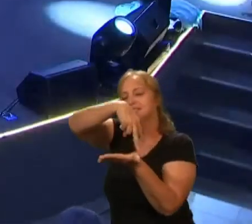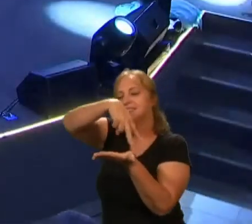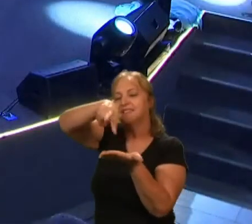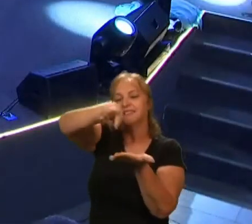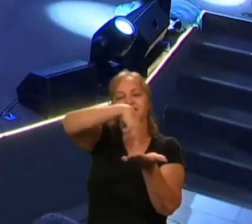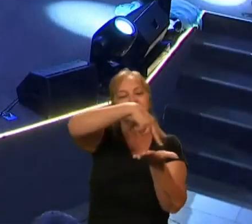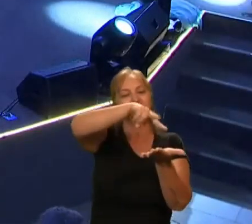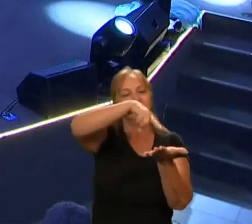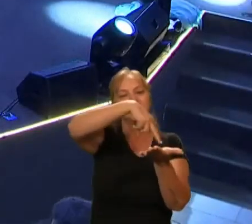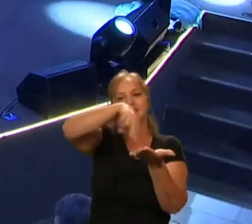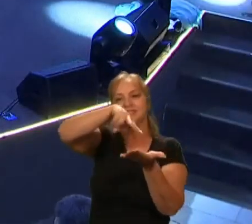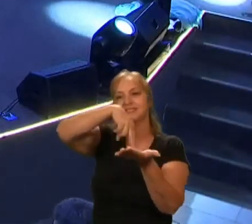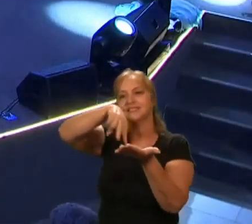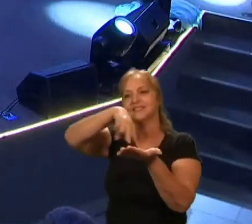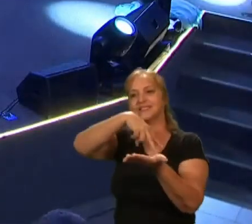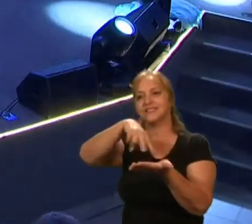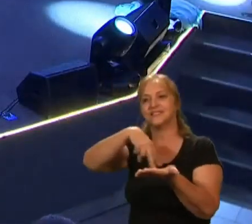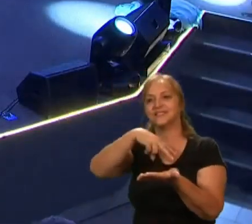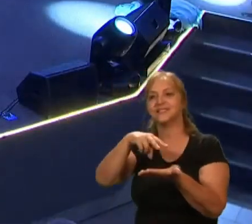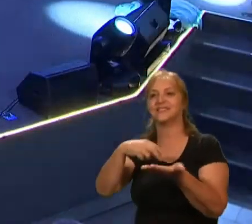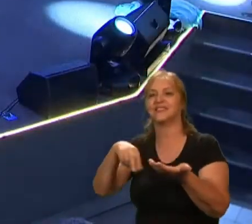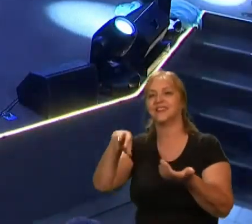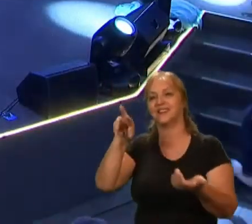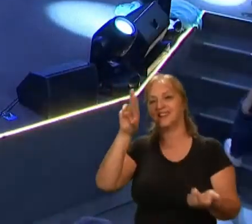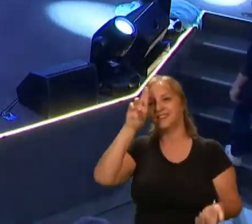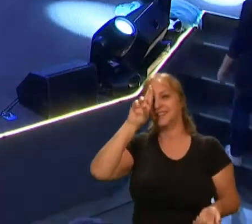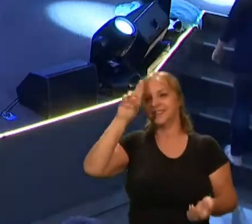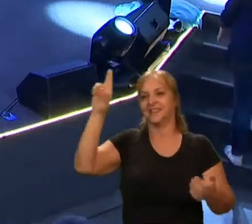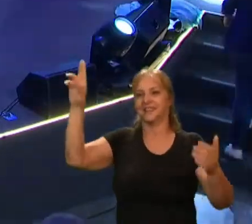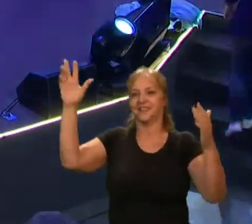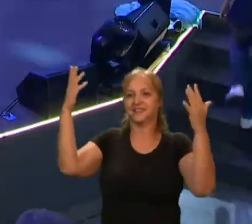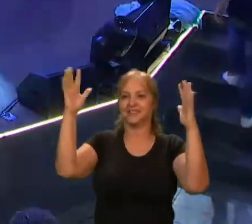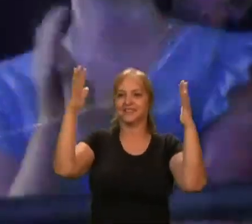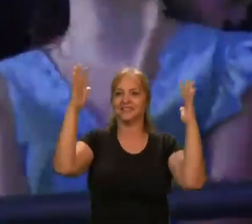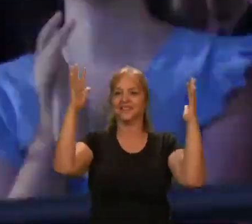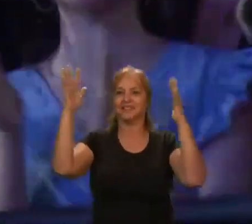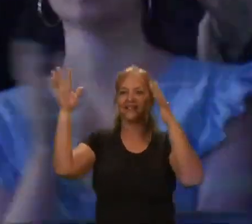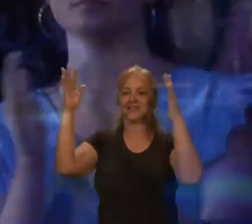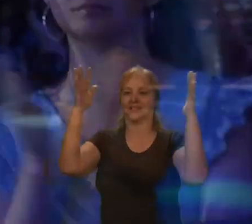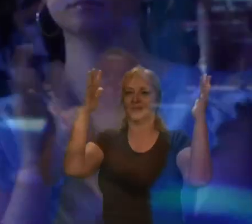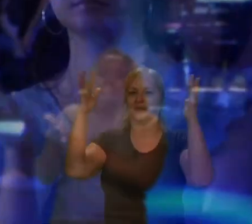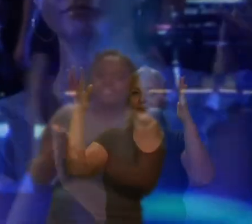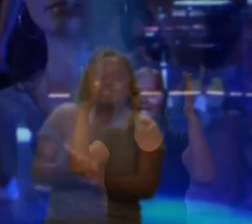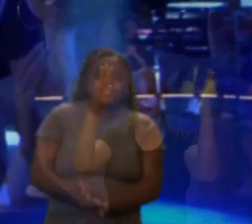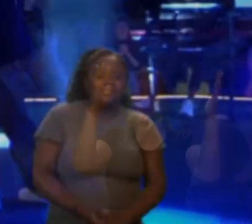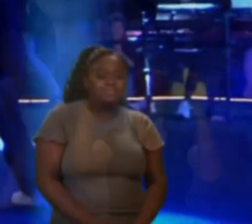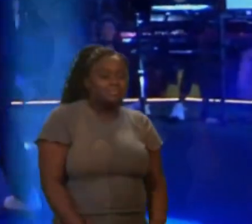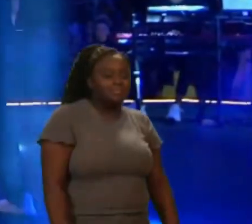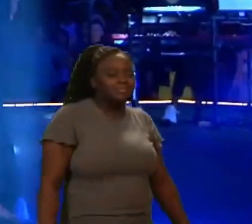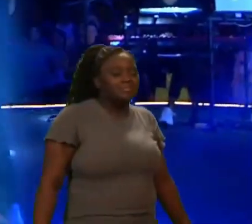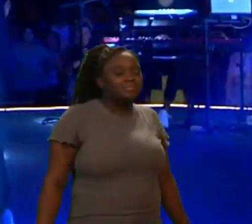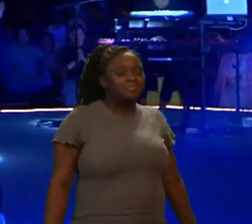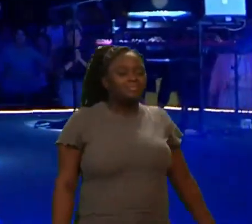de aplaudir ao Senhor e glorificar o nome dele em nome de Jesus. Aleluia. Pastor,